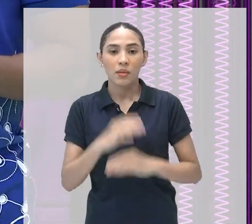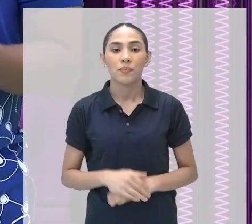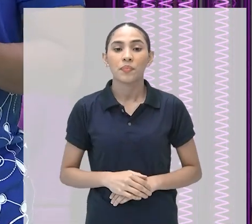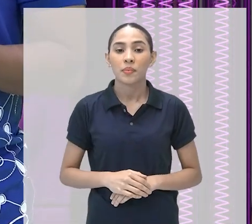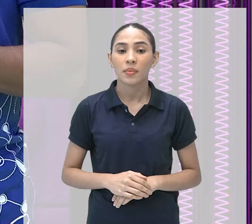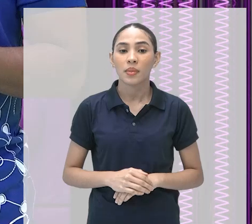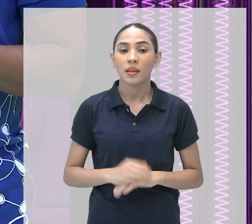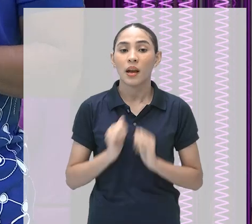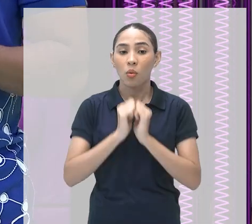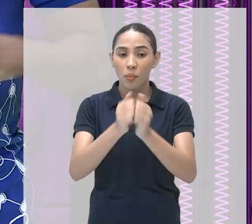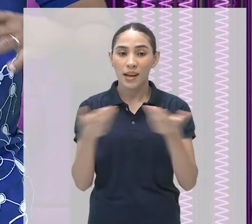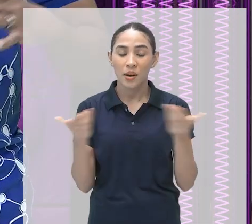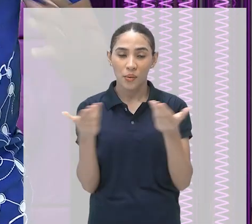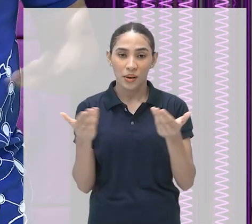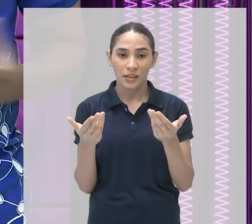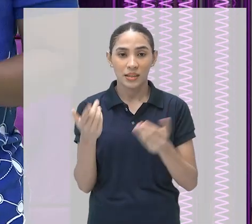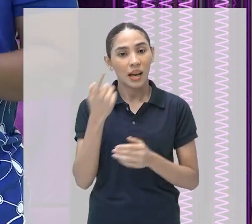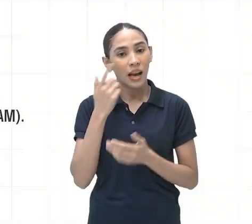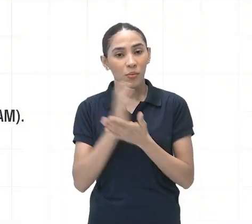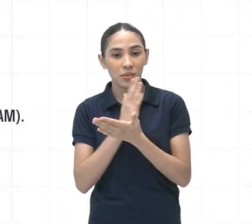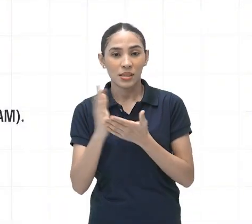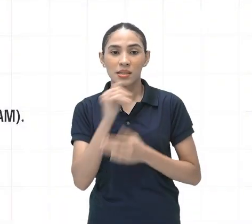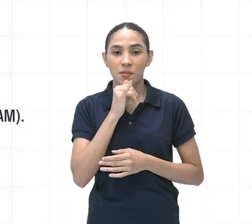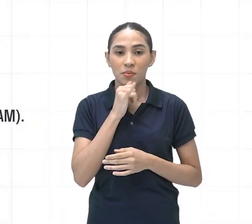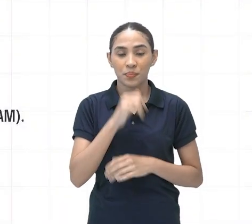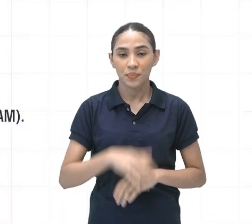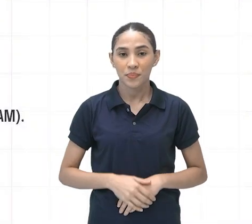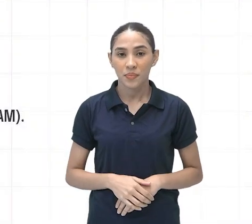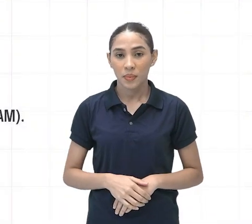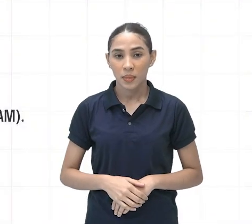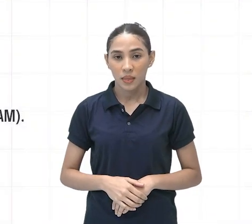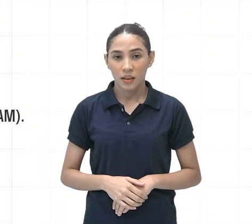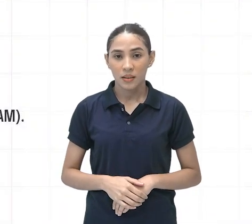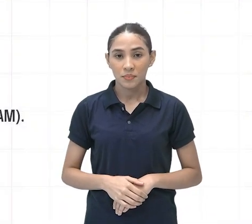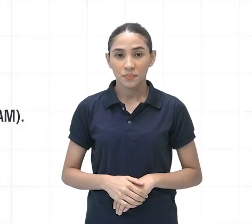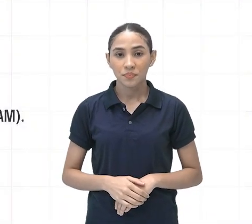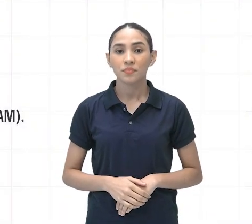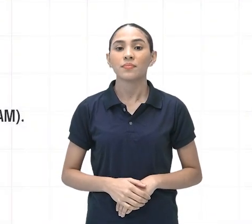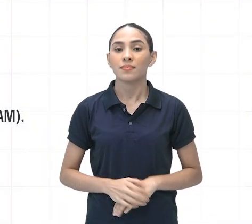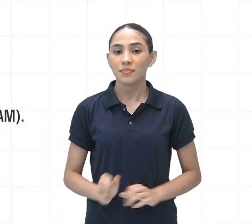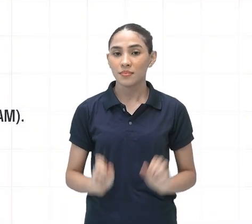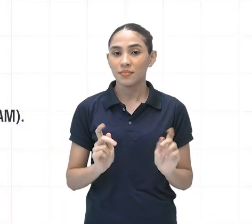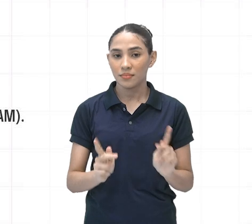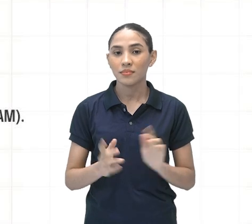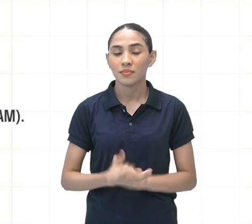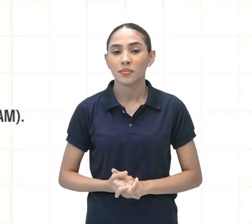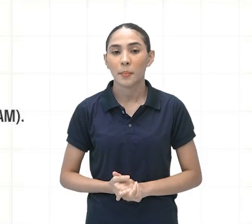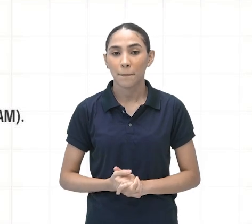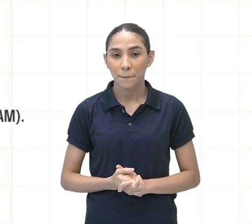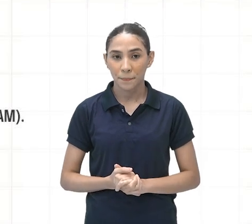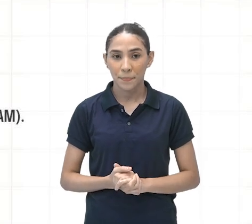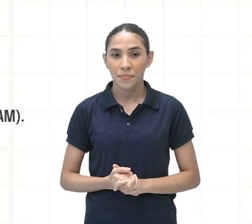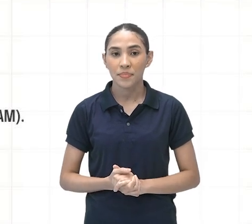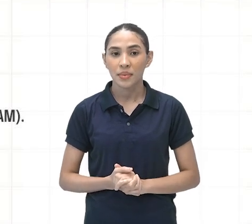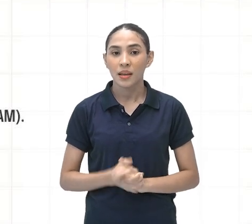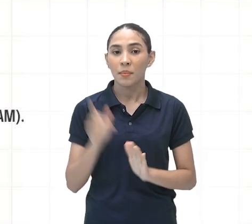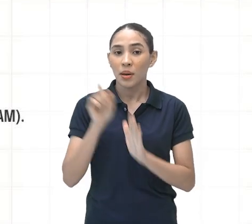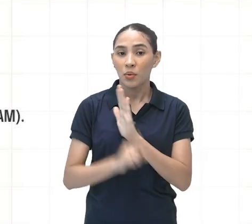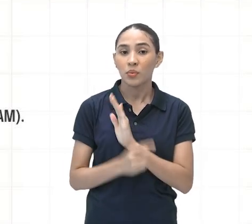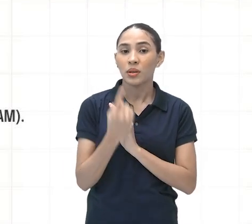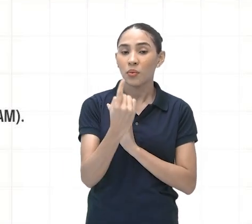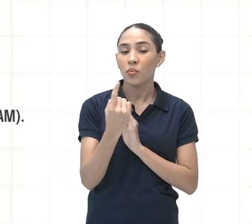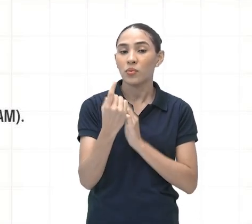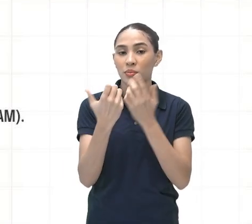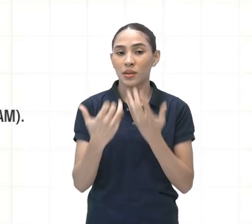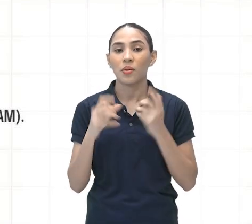proporcionais. Acompanhe comigo na tela alguns exemplos. Muito bem. Nosso primeiro exemplo